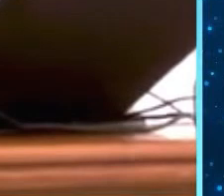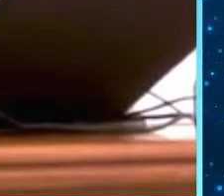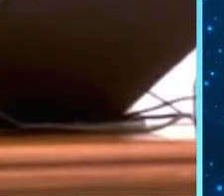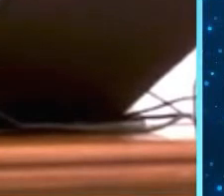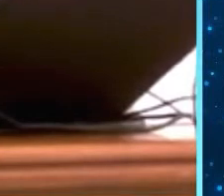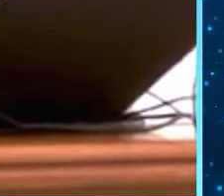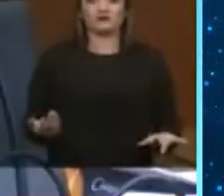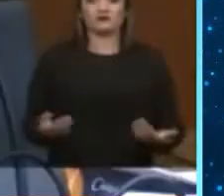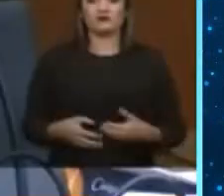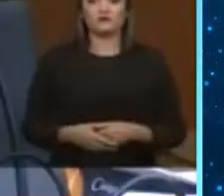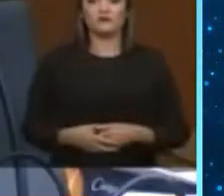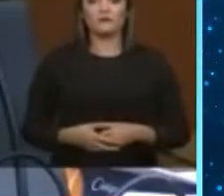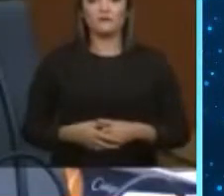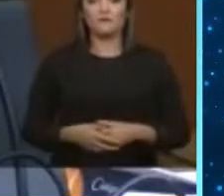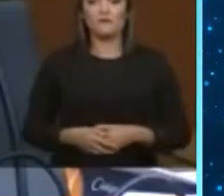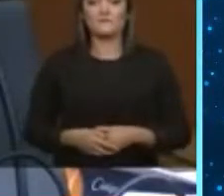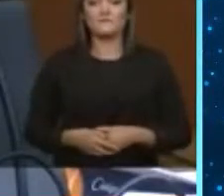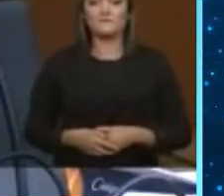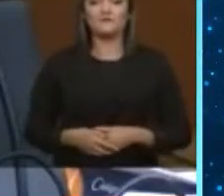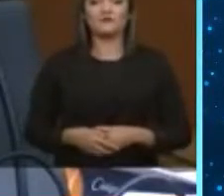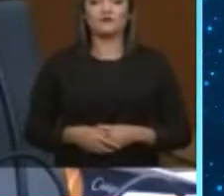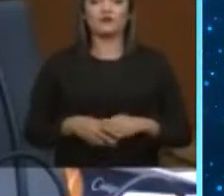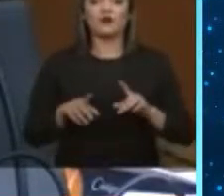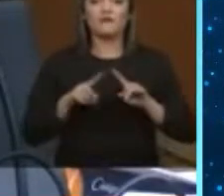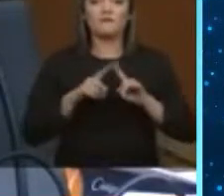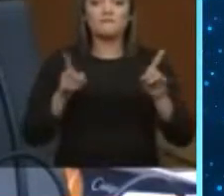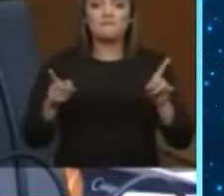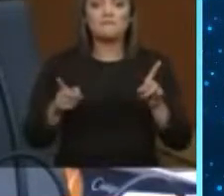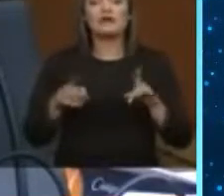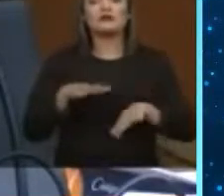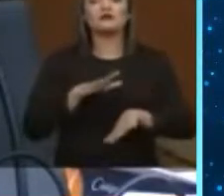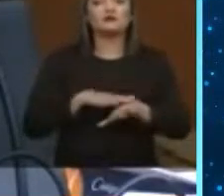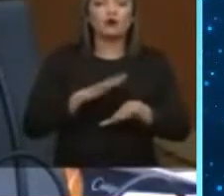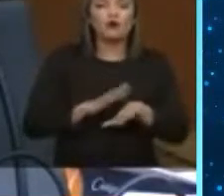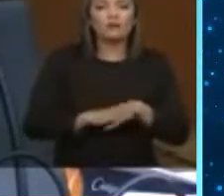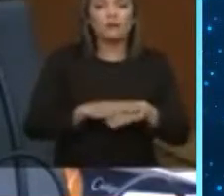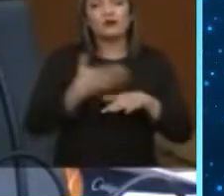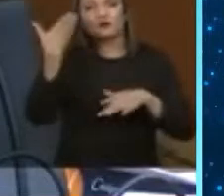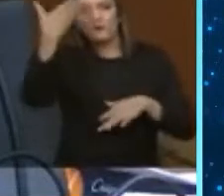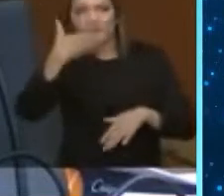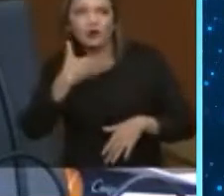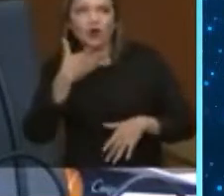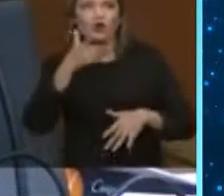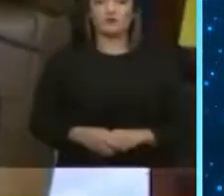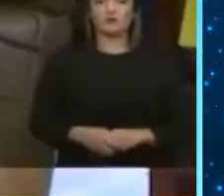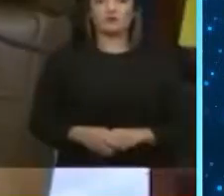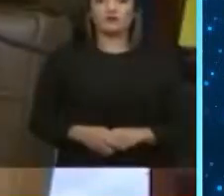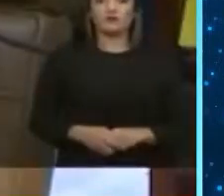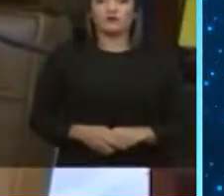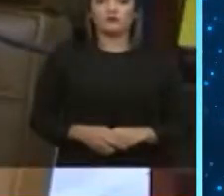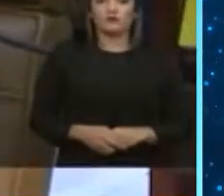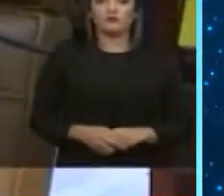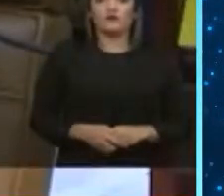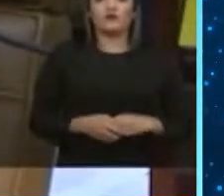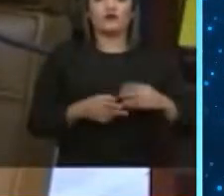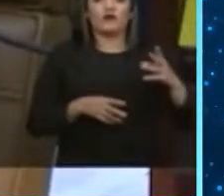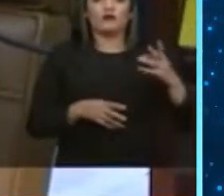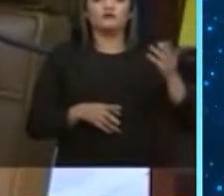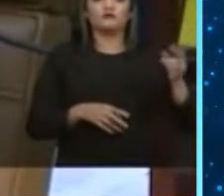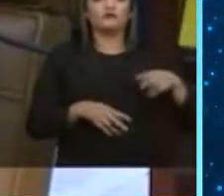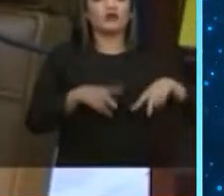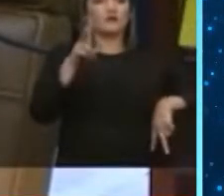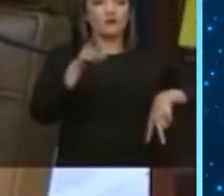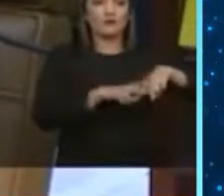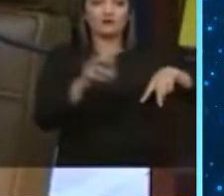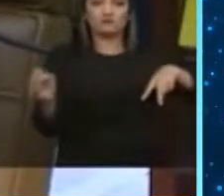acordos aqui e acolá, que funcionam muito mais onde nós, meros civis, nos tornamos servos de grande